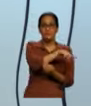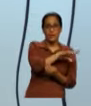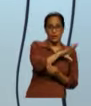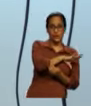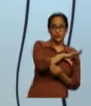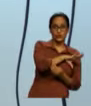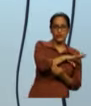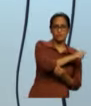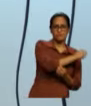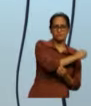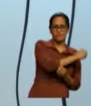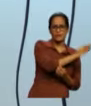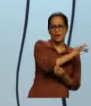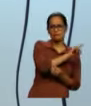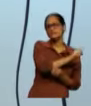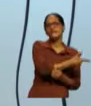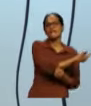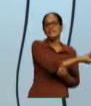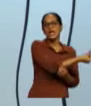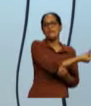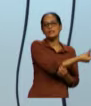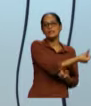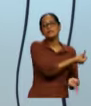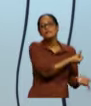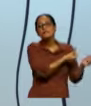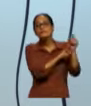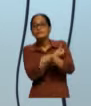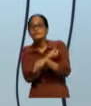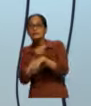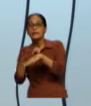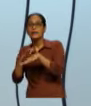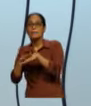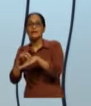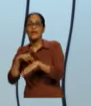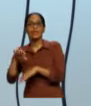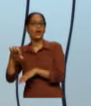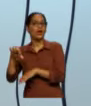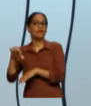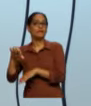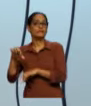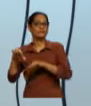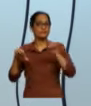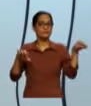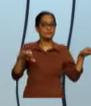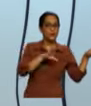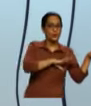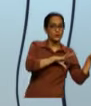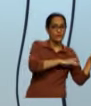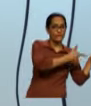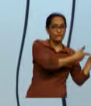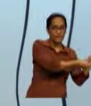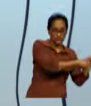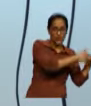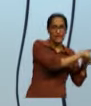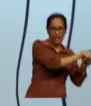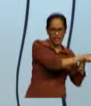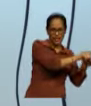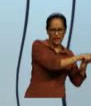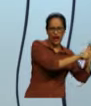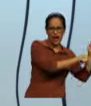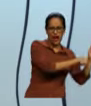Na matemática, eu tenho somente 9 algarismos, que fica no lugar da letra do